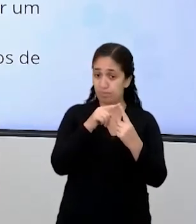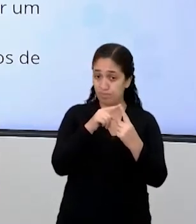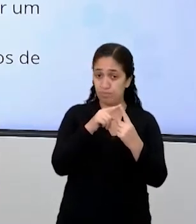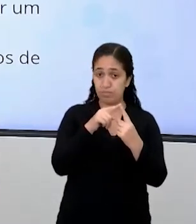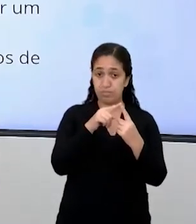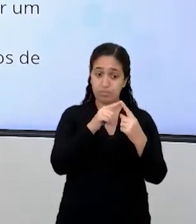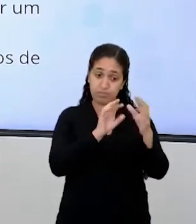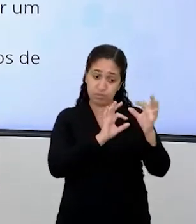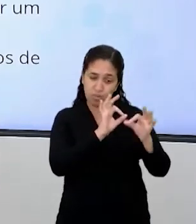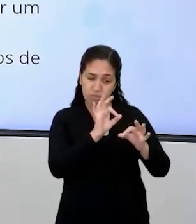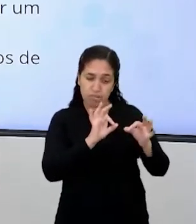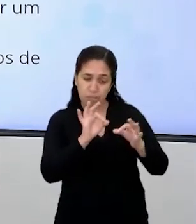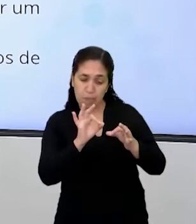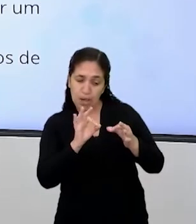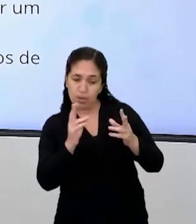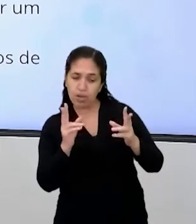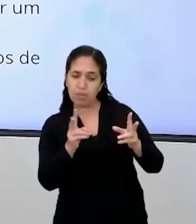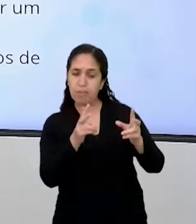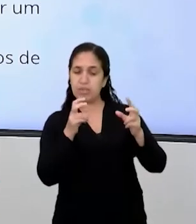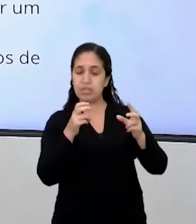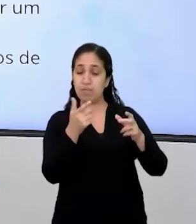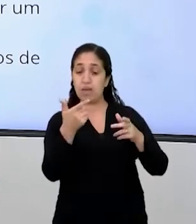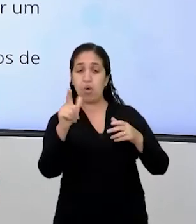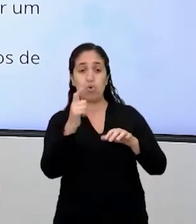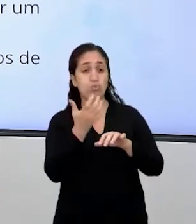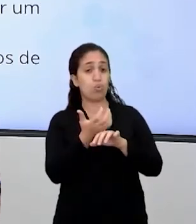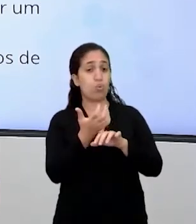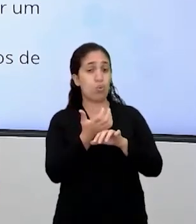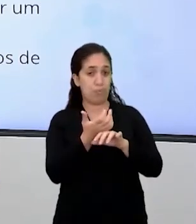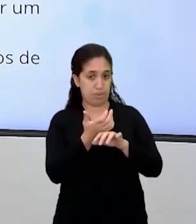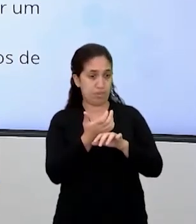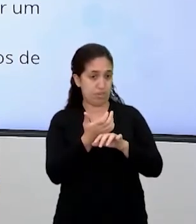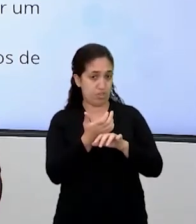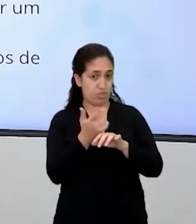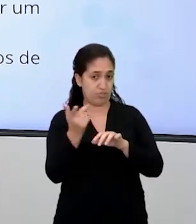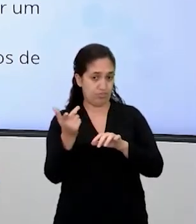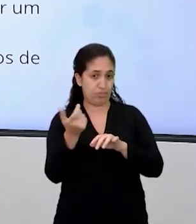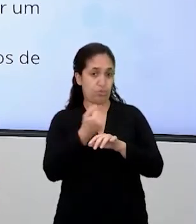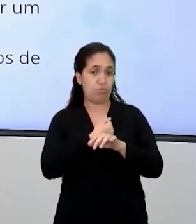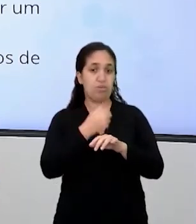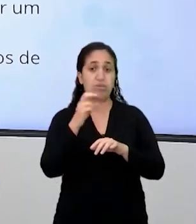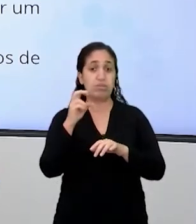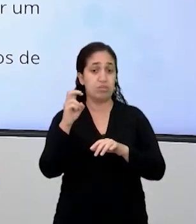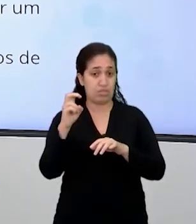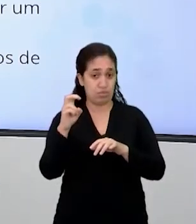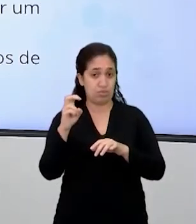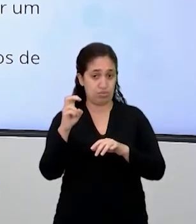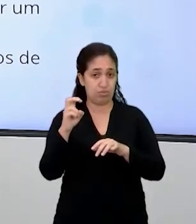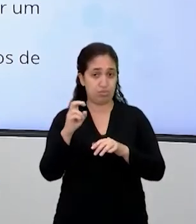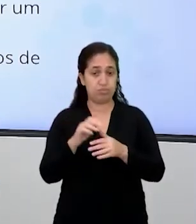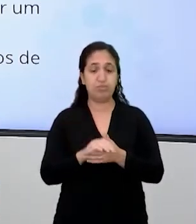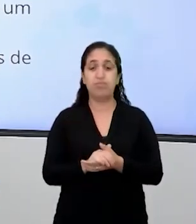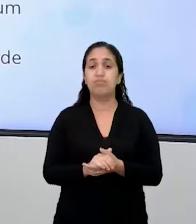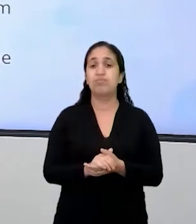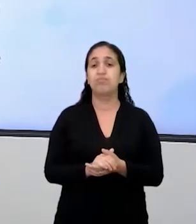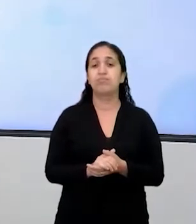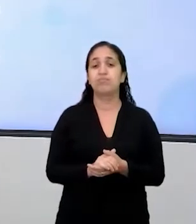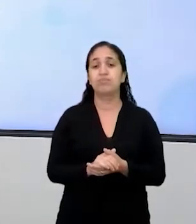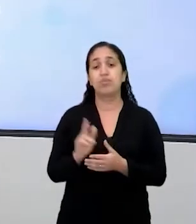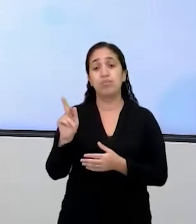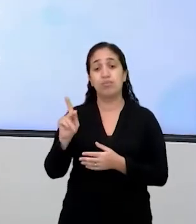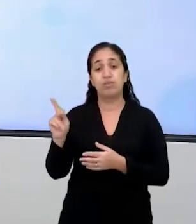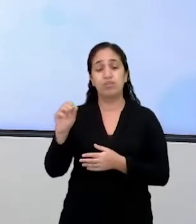teremos afinidade com um outro componente, que é o componente 5, componente ministrado aí pelo professor